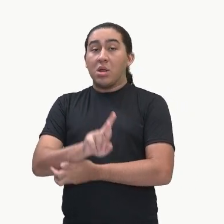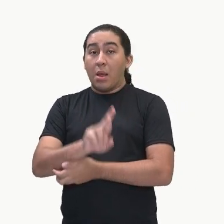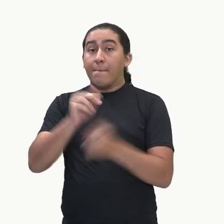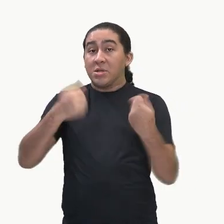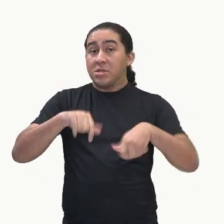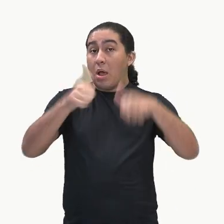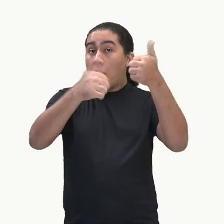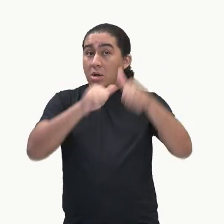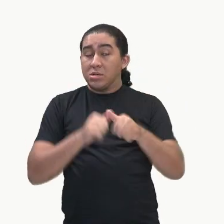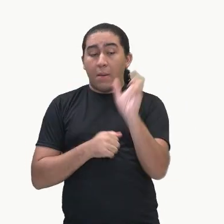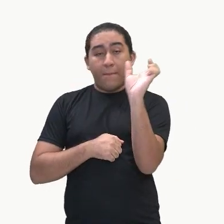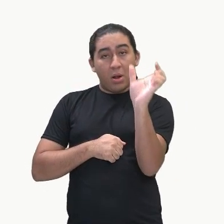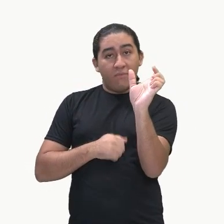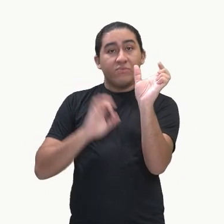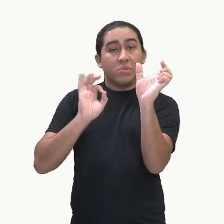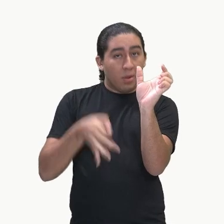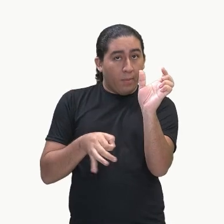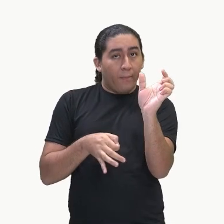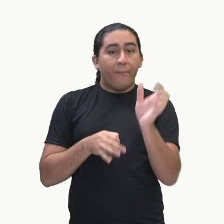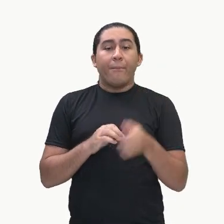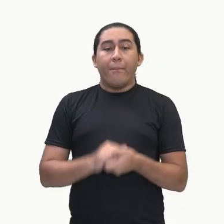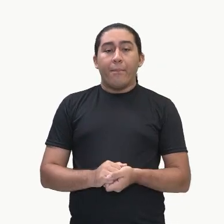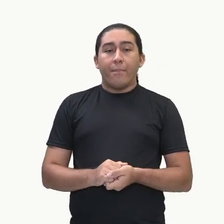terceira, certo?